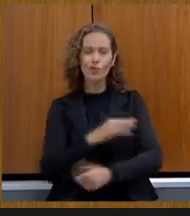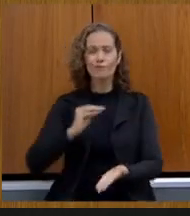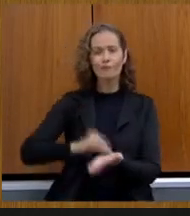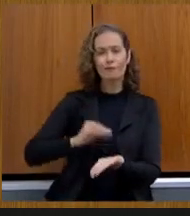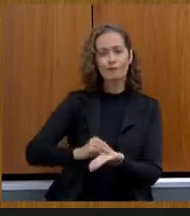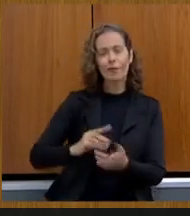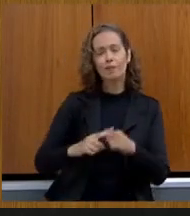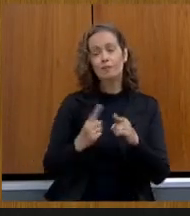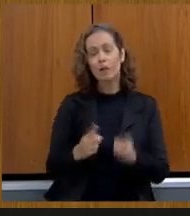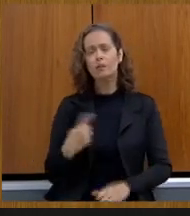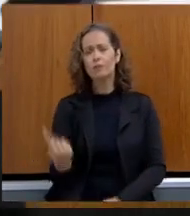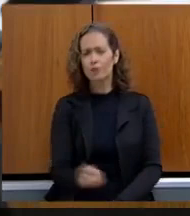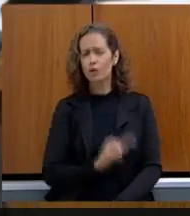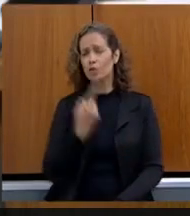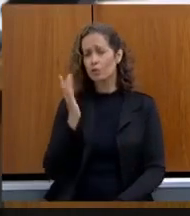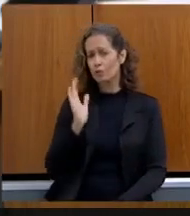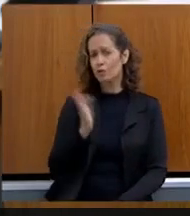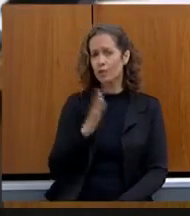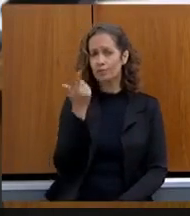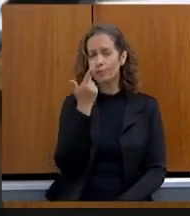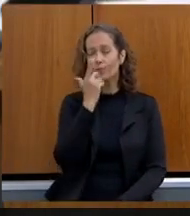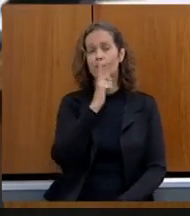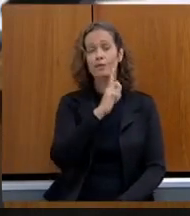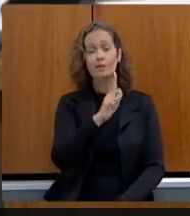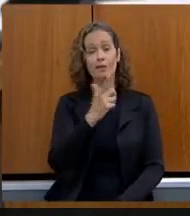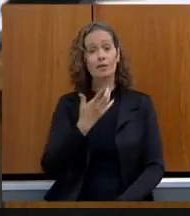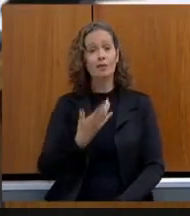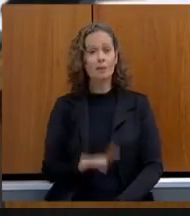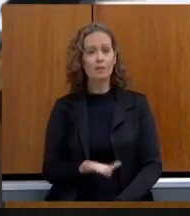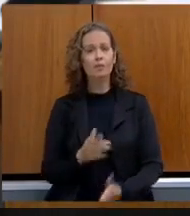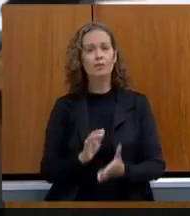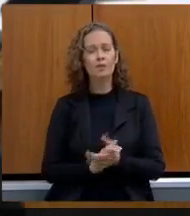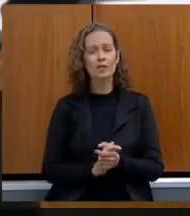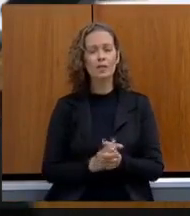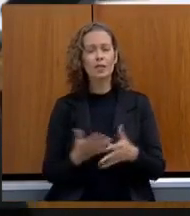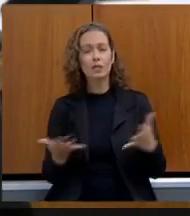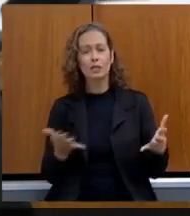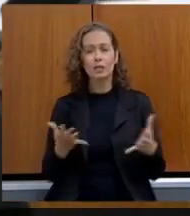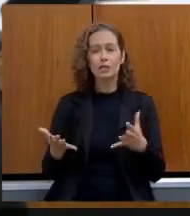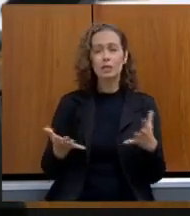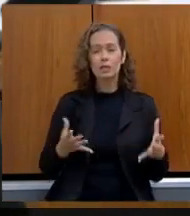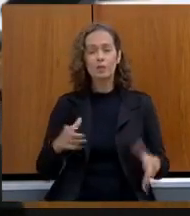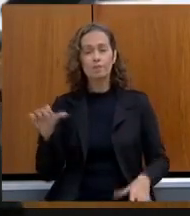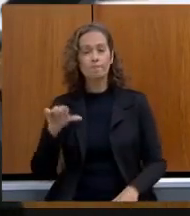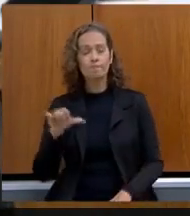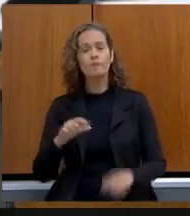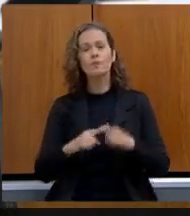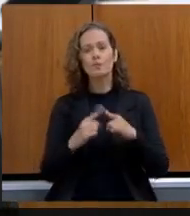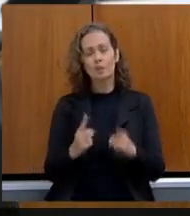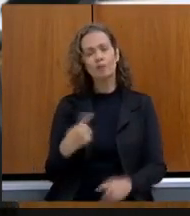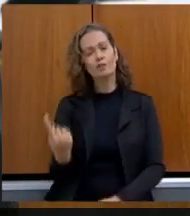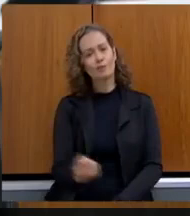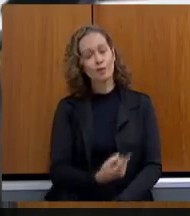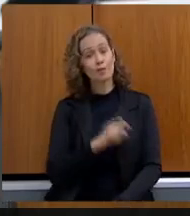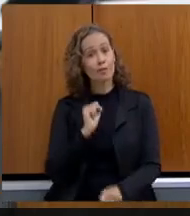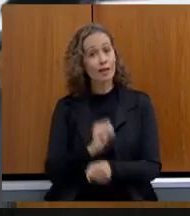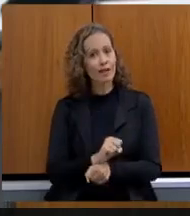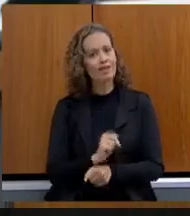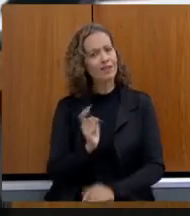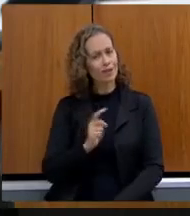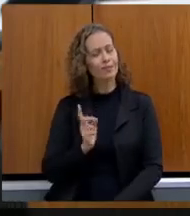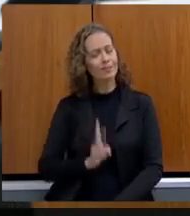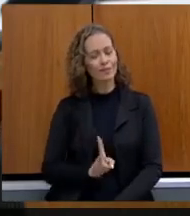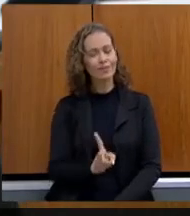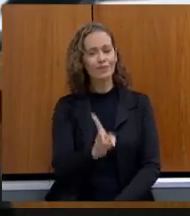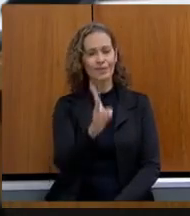mas já chegamos aí a as situações que não eram as extremamente críticas né e não vamos parar por aí não vamos